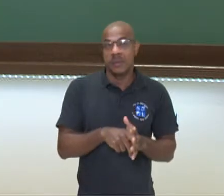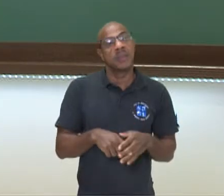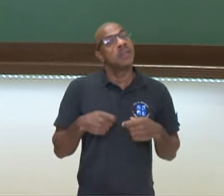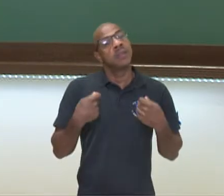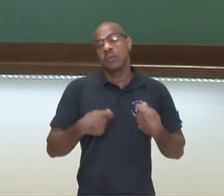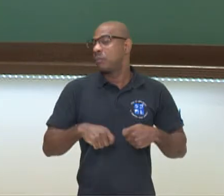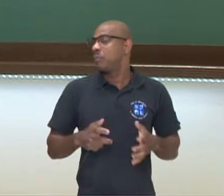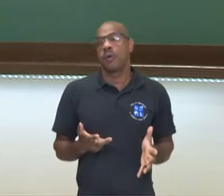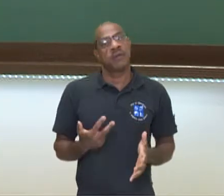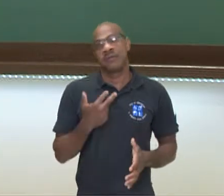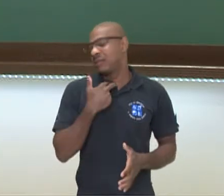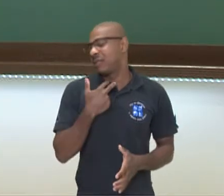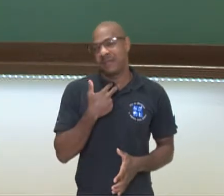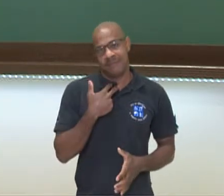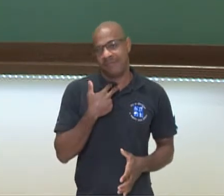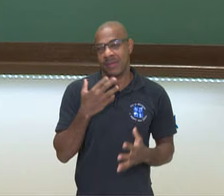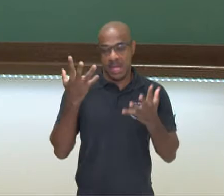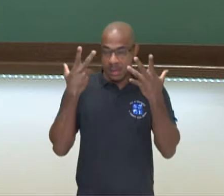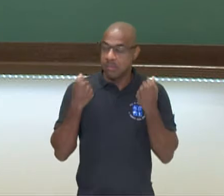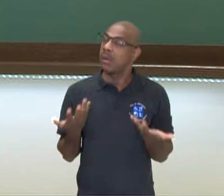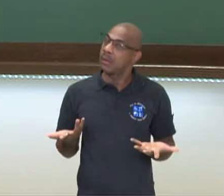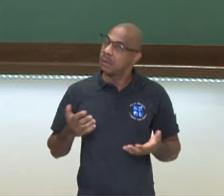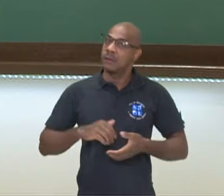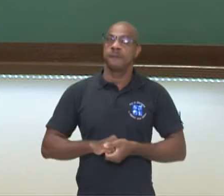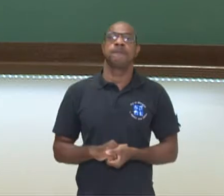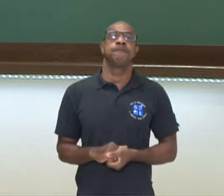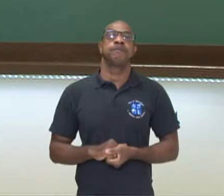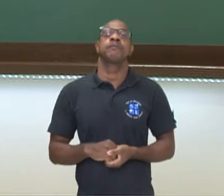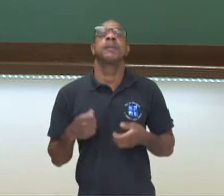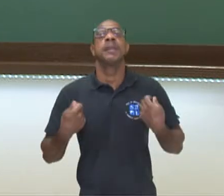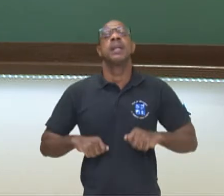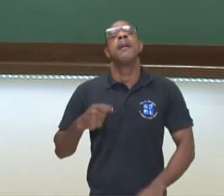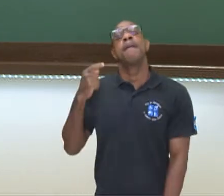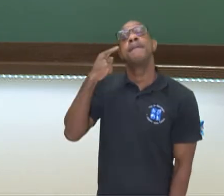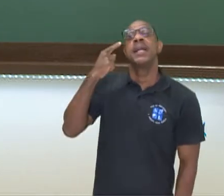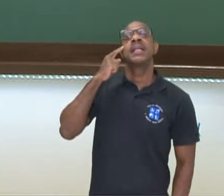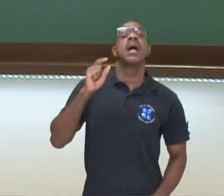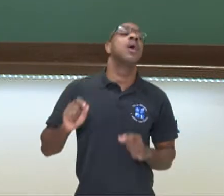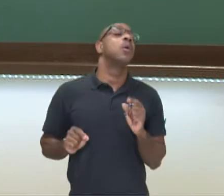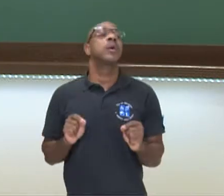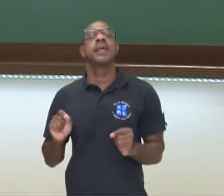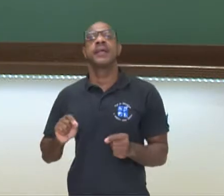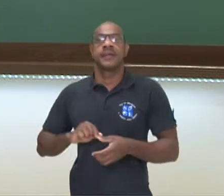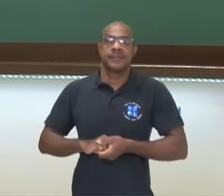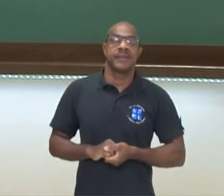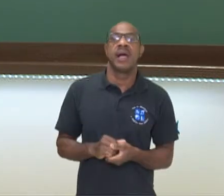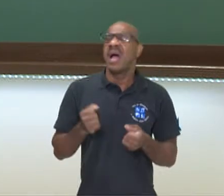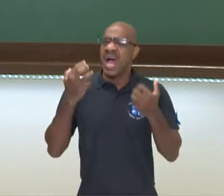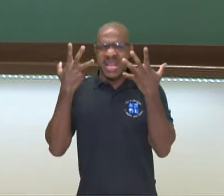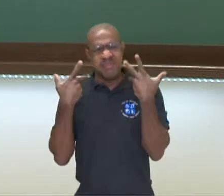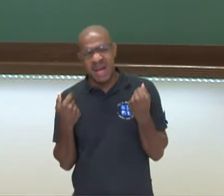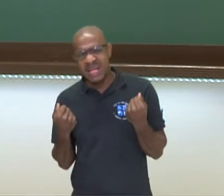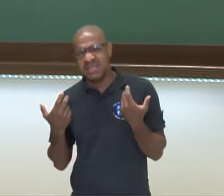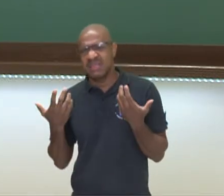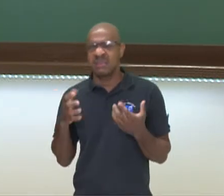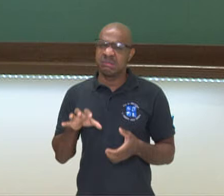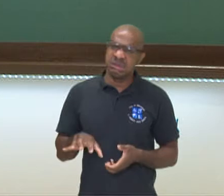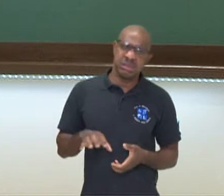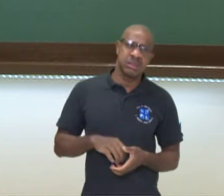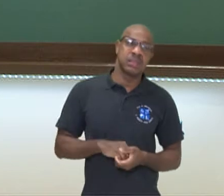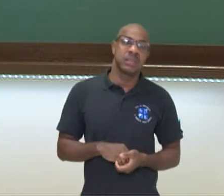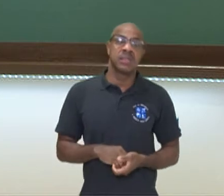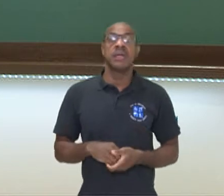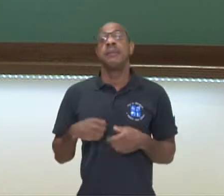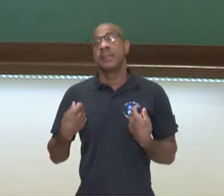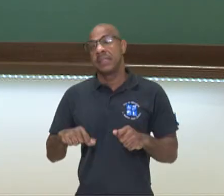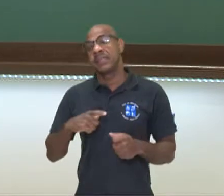que precise de espaço, ok? Precisamos pensar nisso, gente. Ah, mas são animais. Sim, e tem que ser tratado